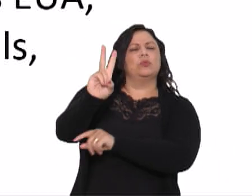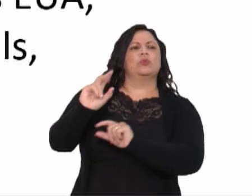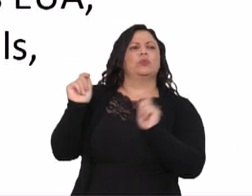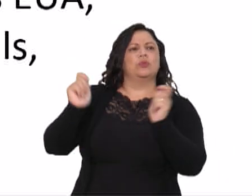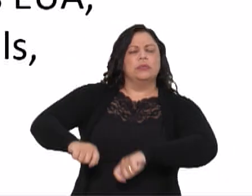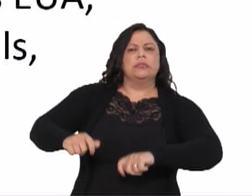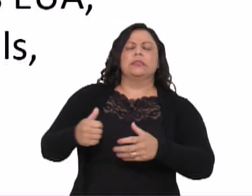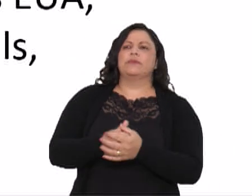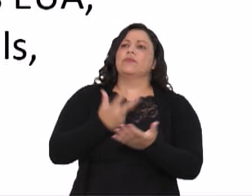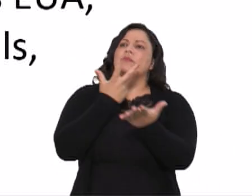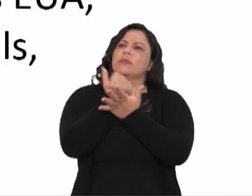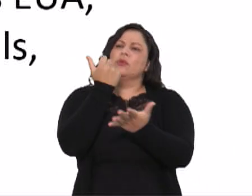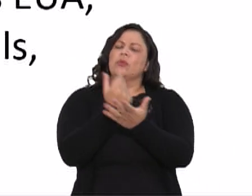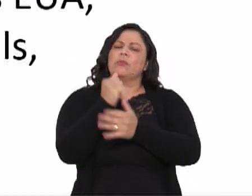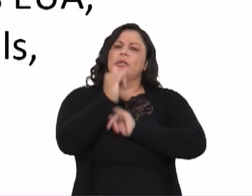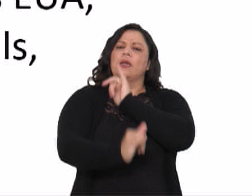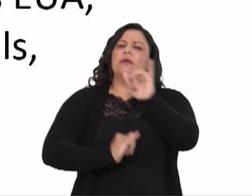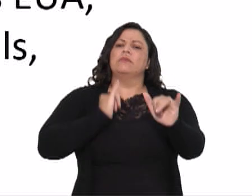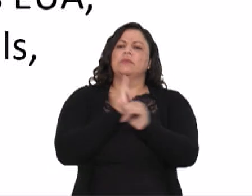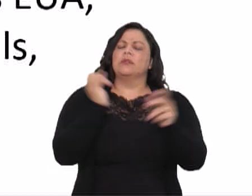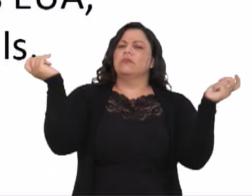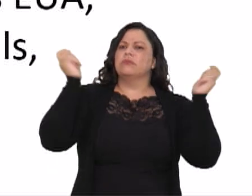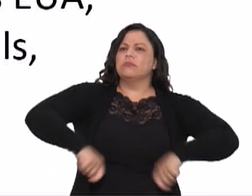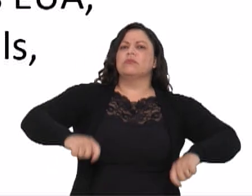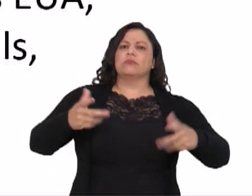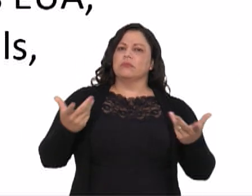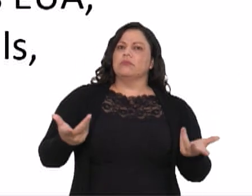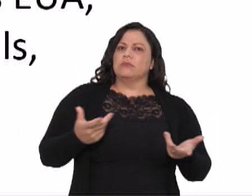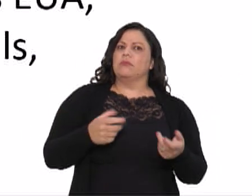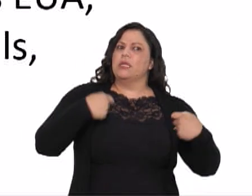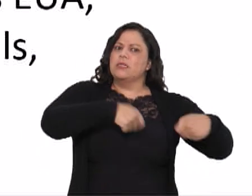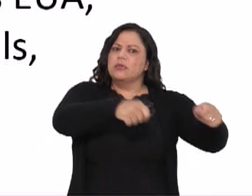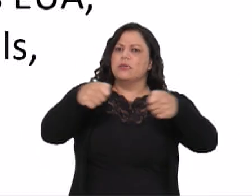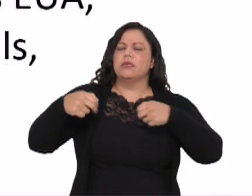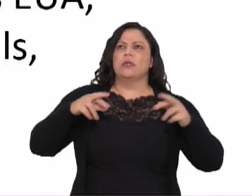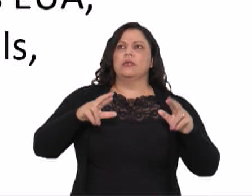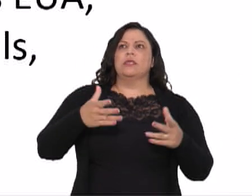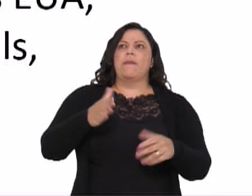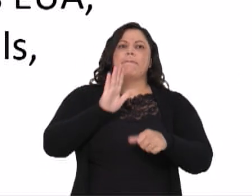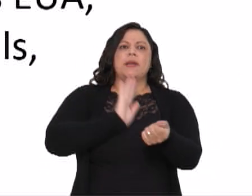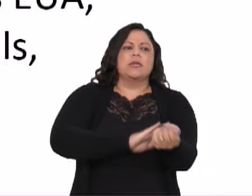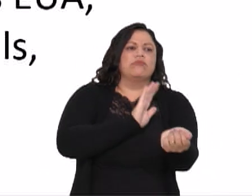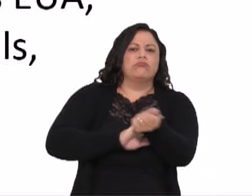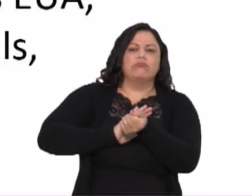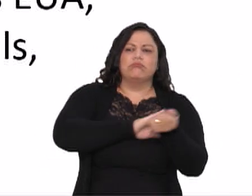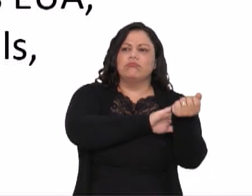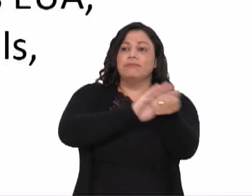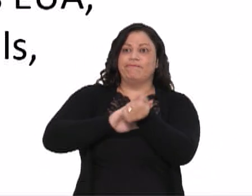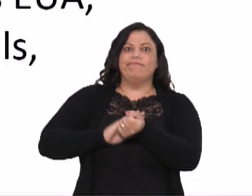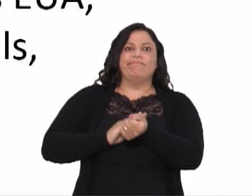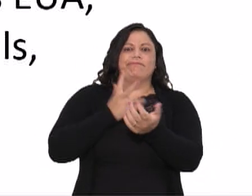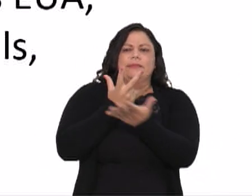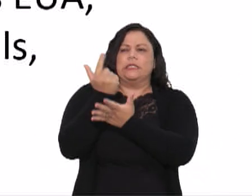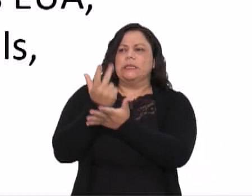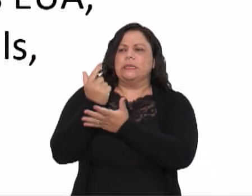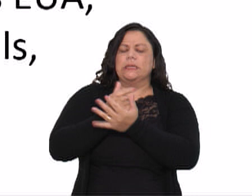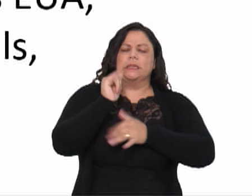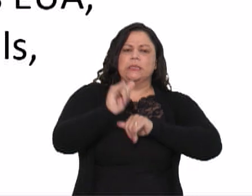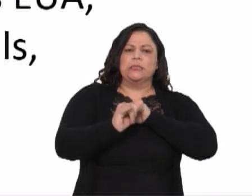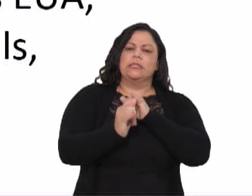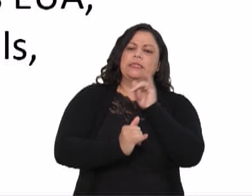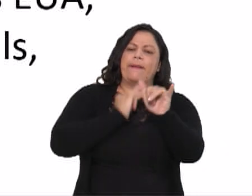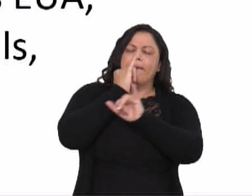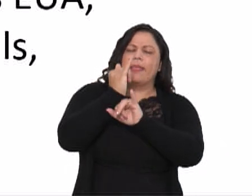Comprar pela internet virou necessidade para muitos, e a migração para esse novo ambiente